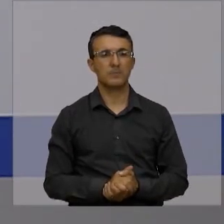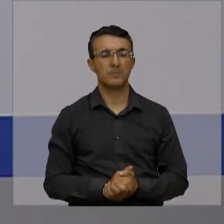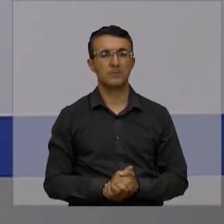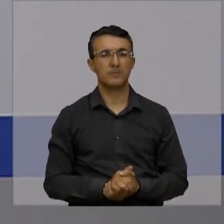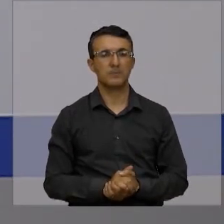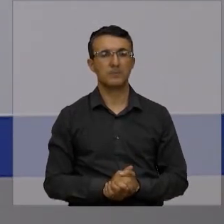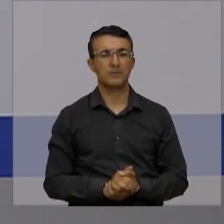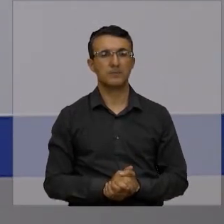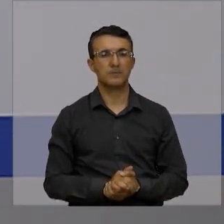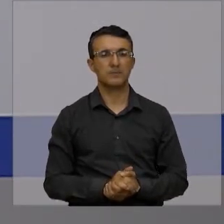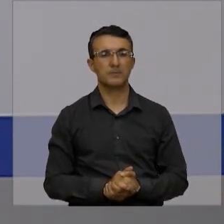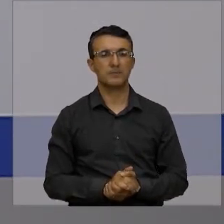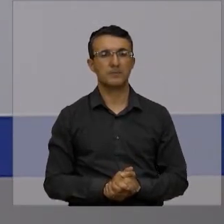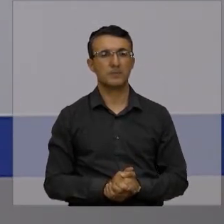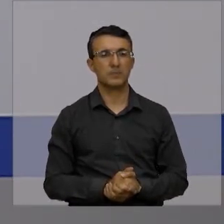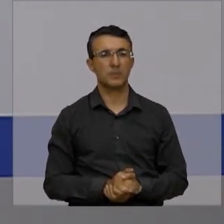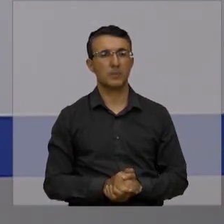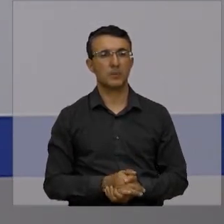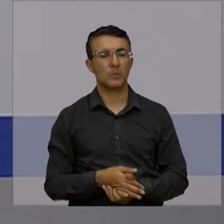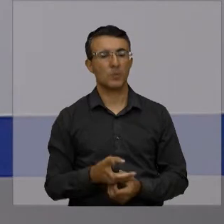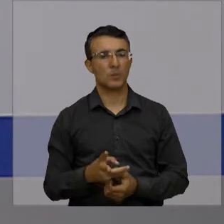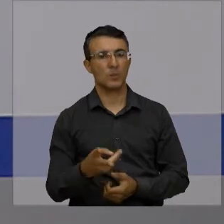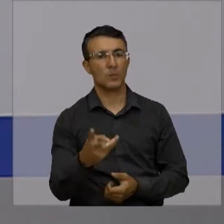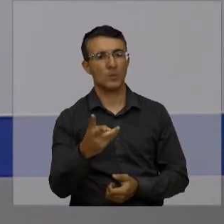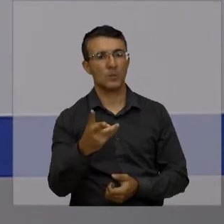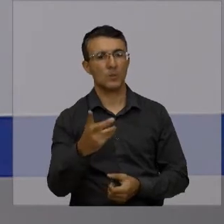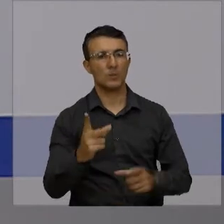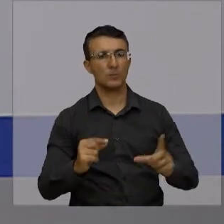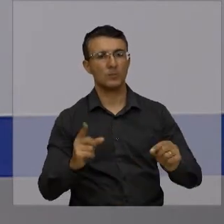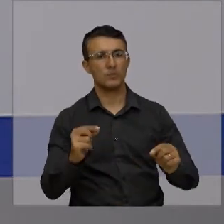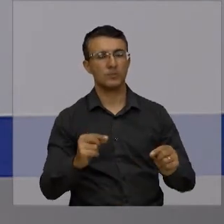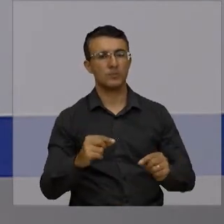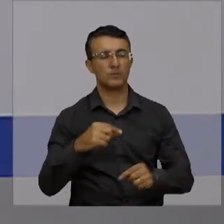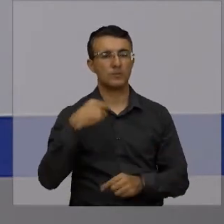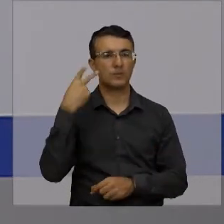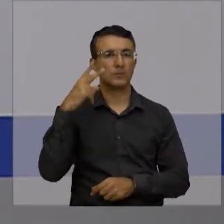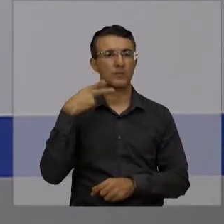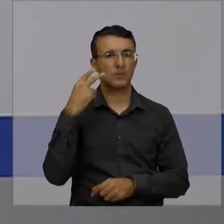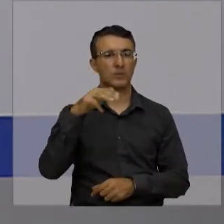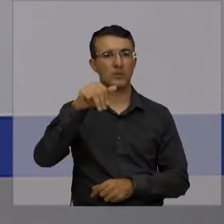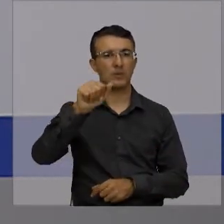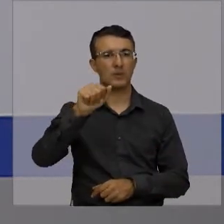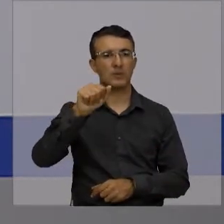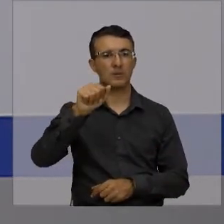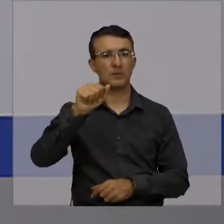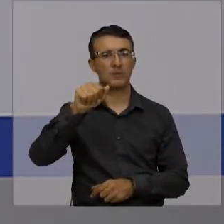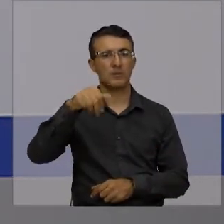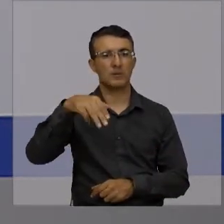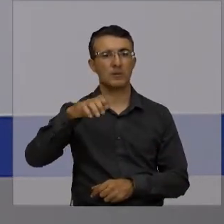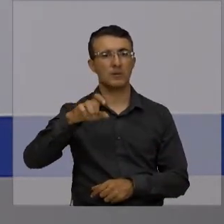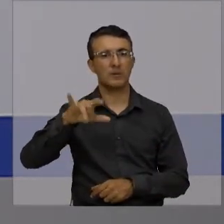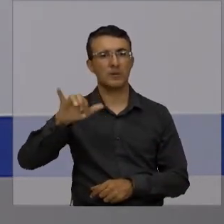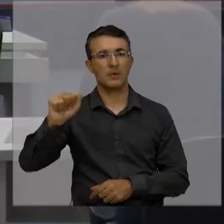Na sequência, então, do Pinga Fogo, nobre vereadora Amélia Naomi.